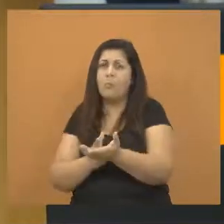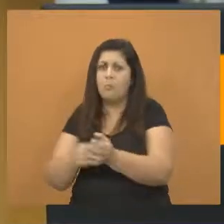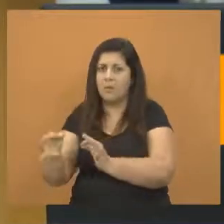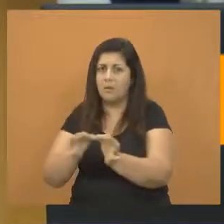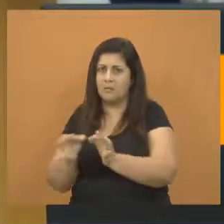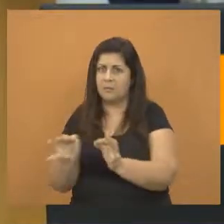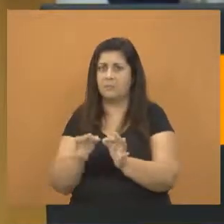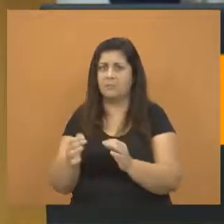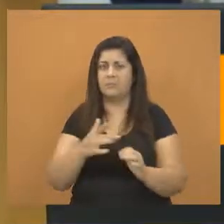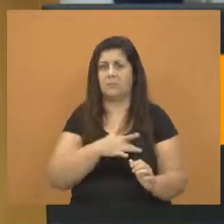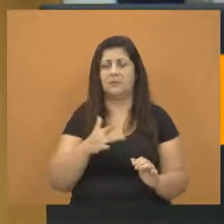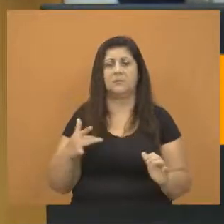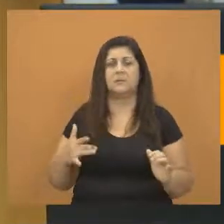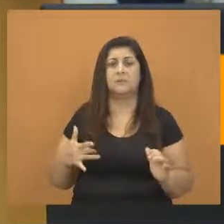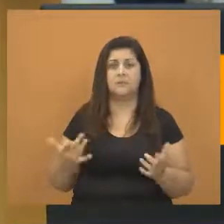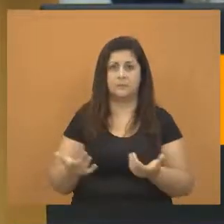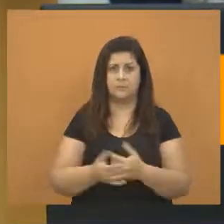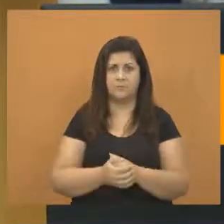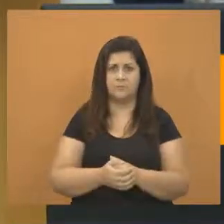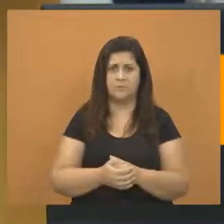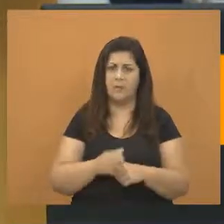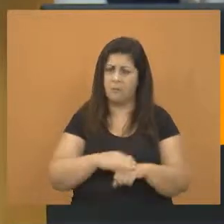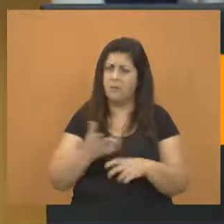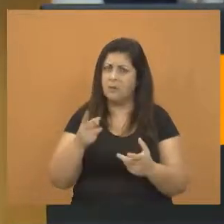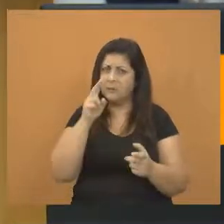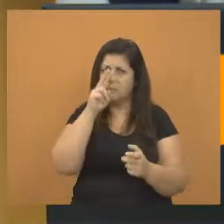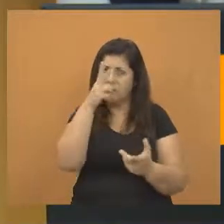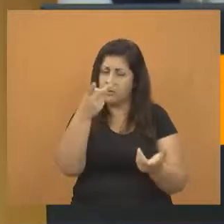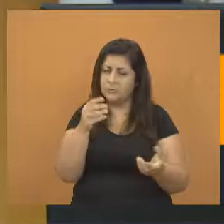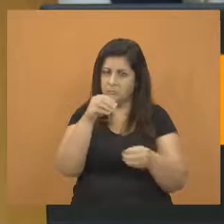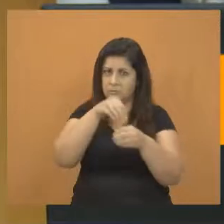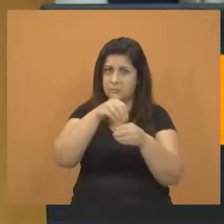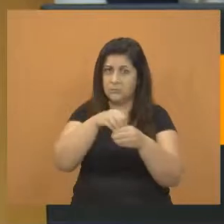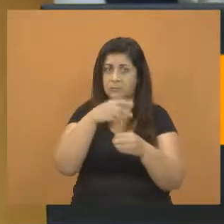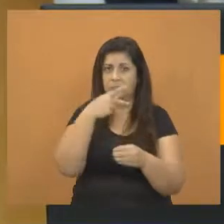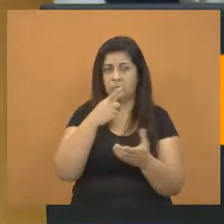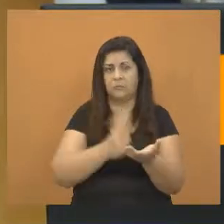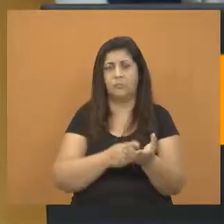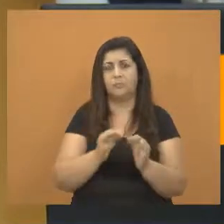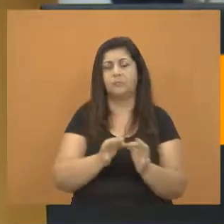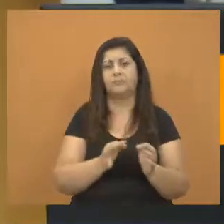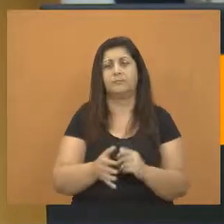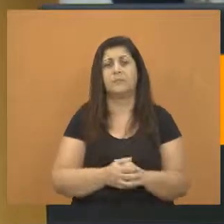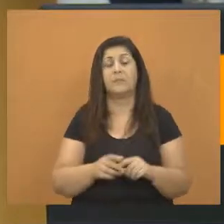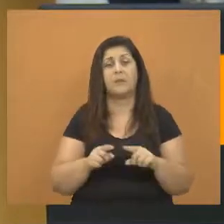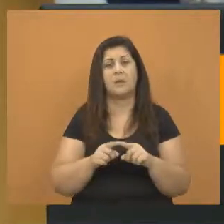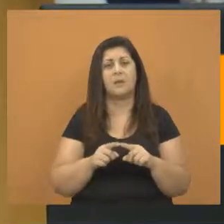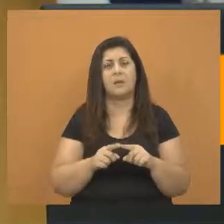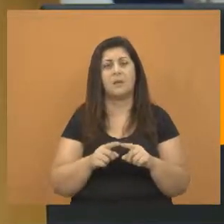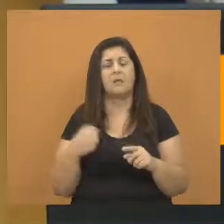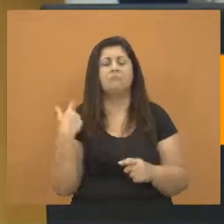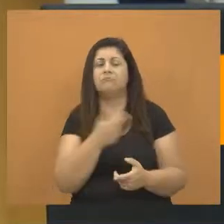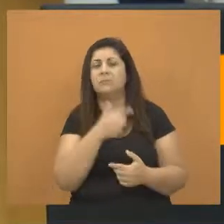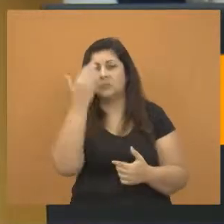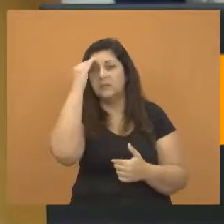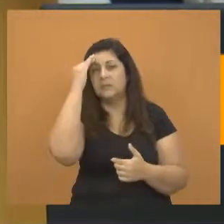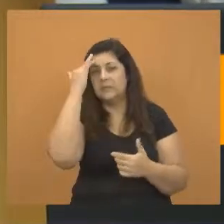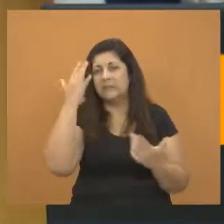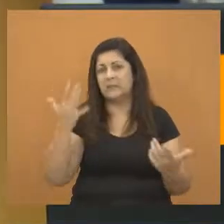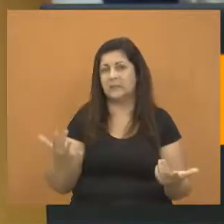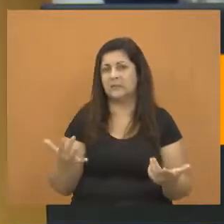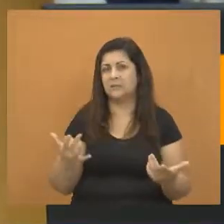interativas com mais afinco nesse projeto. Embora a gente entenda que seja